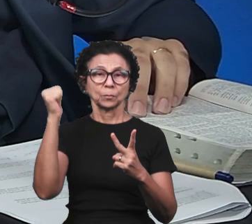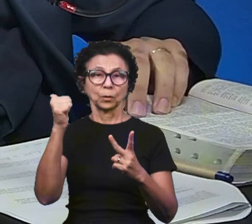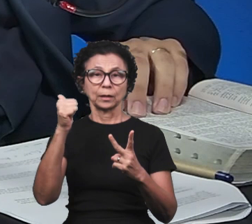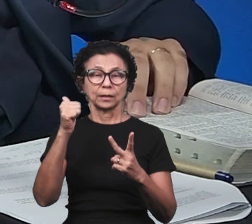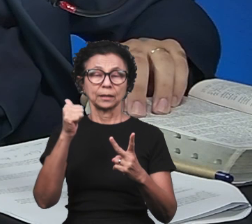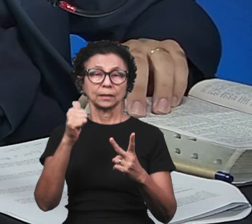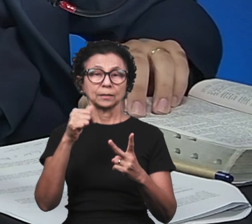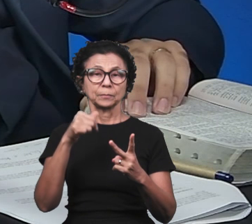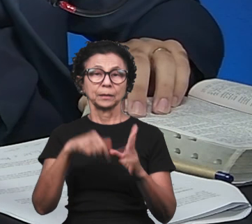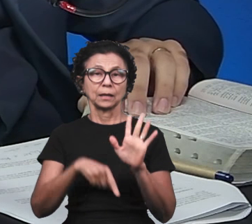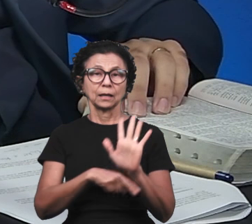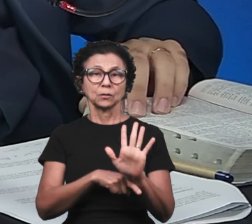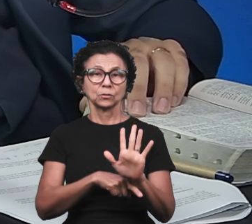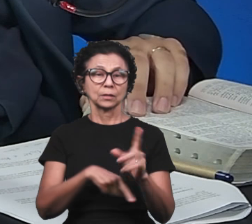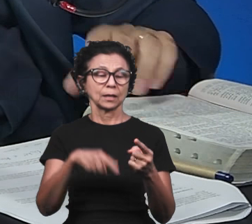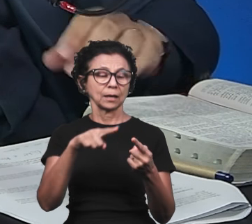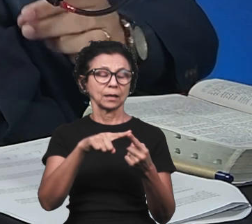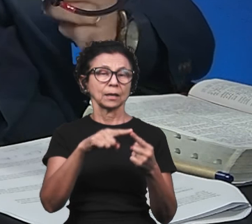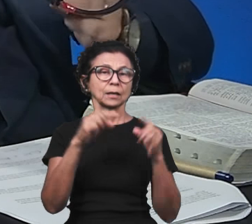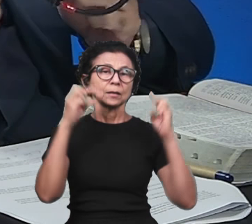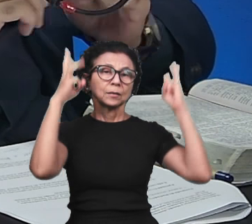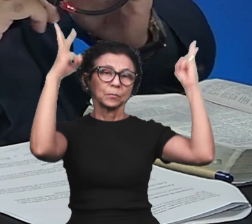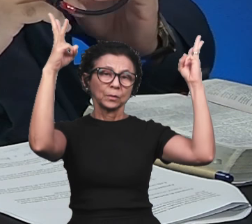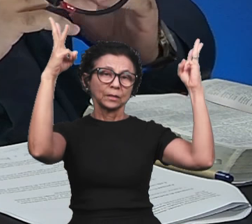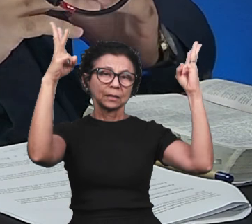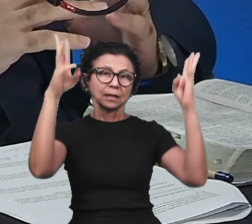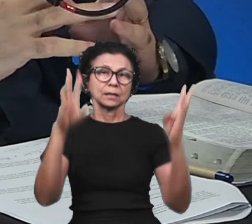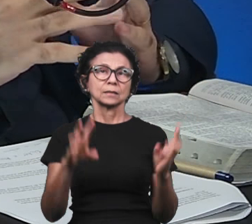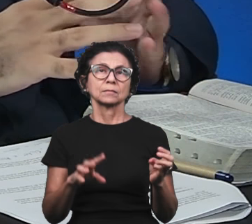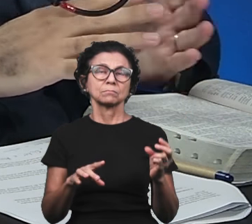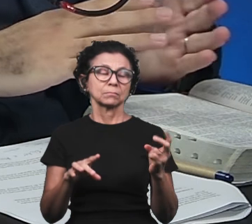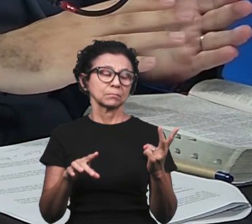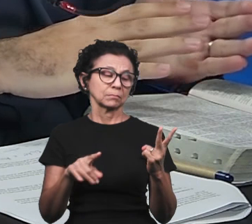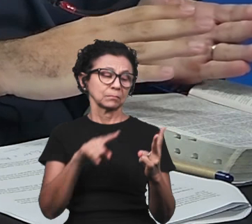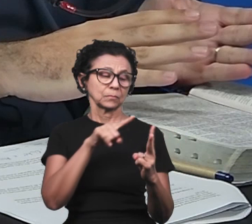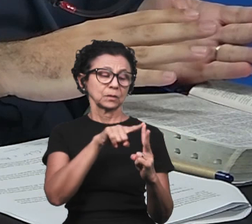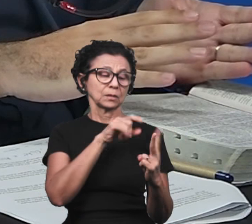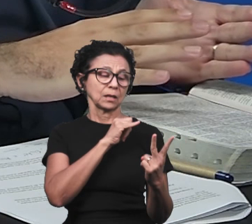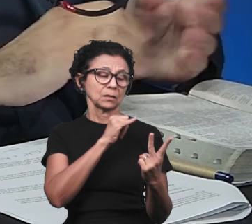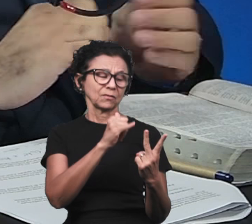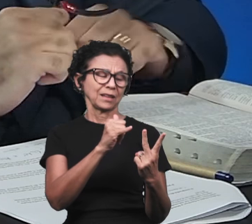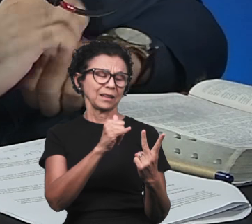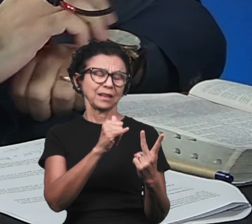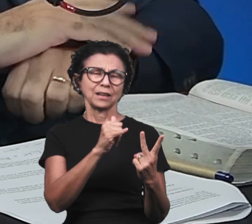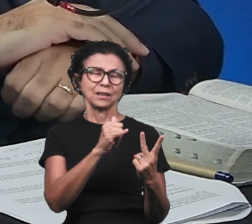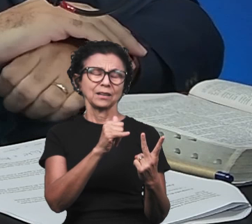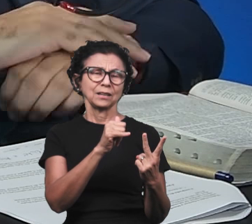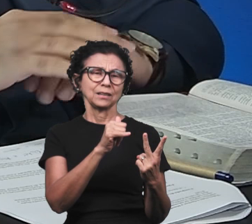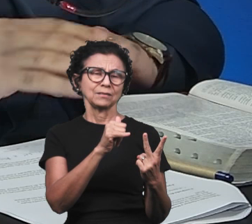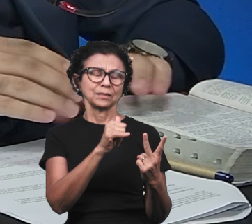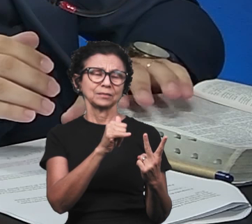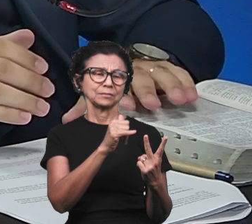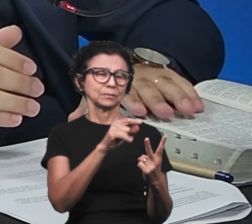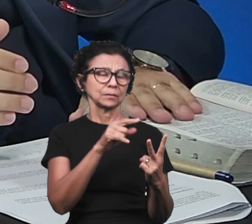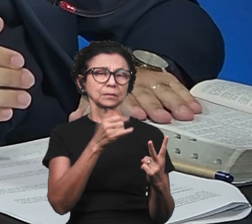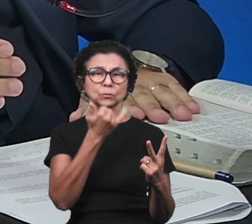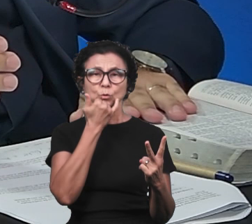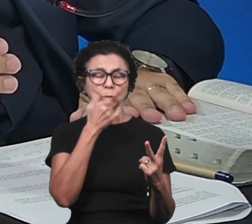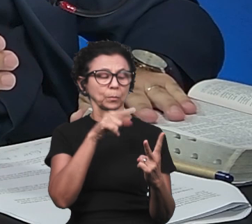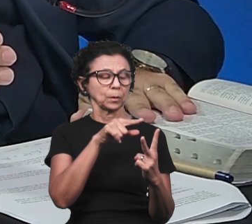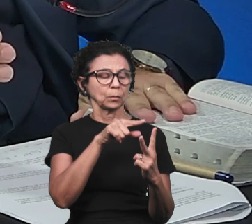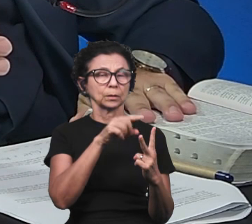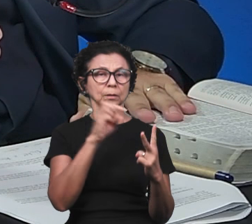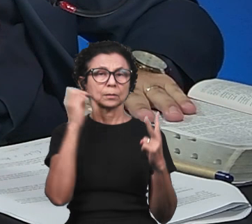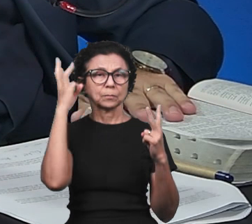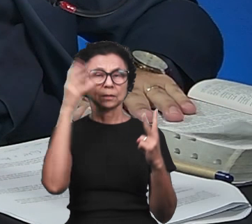falava o que Moisés falava. Às vezes o que Moisés falava não era claramente entendível por alguns. E a mesma